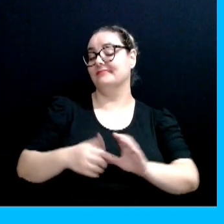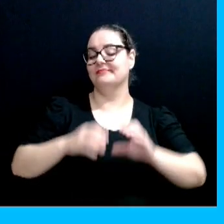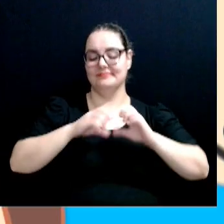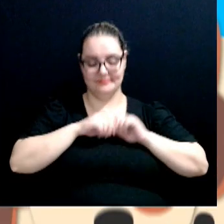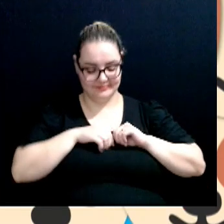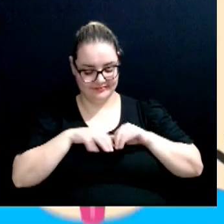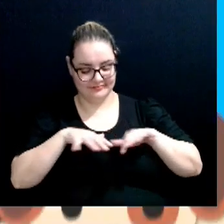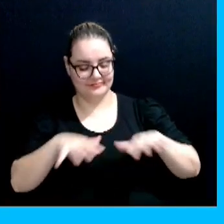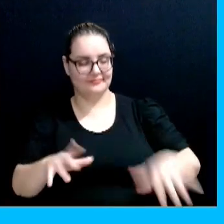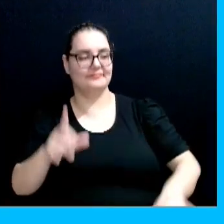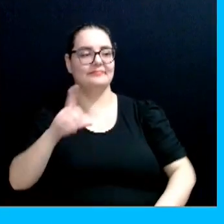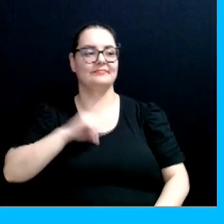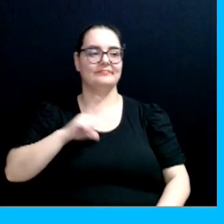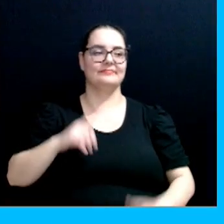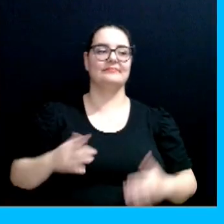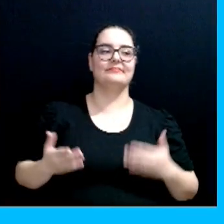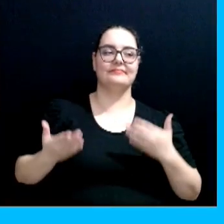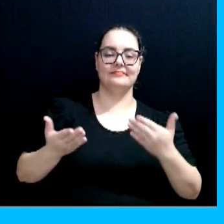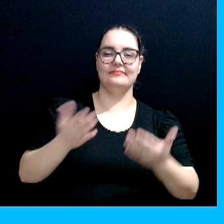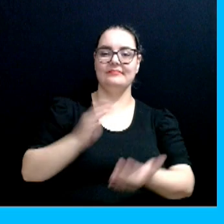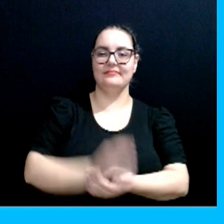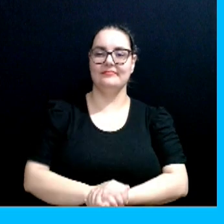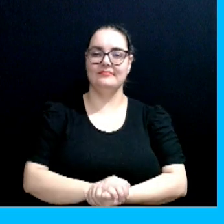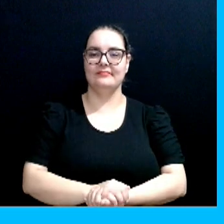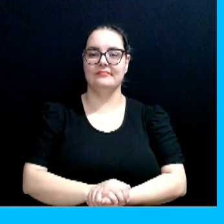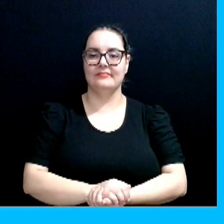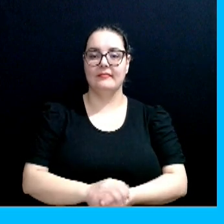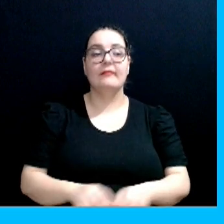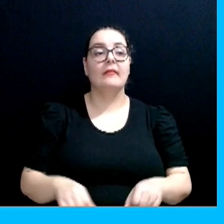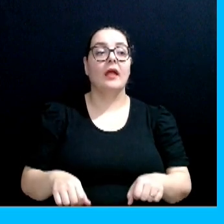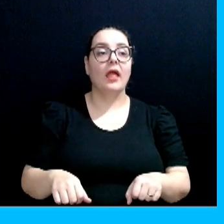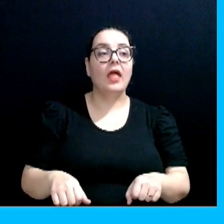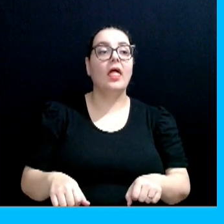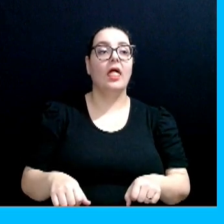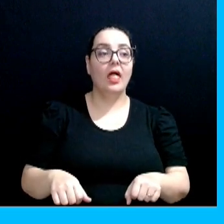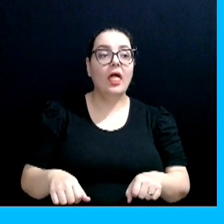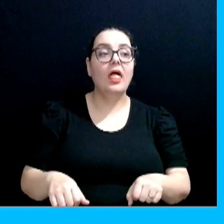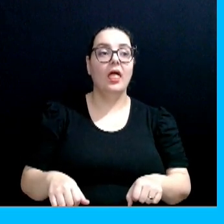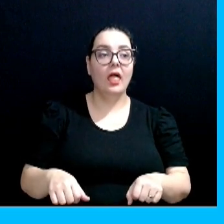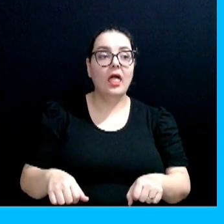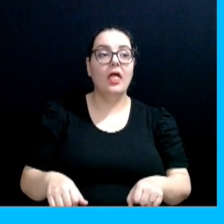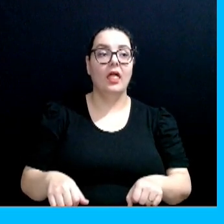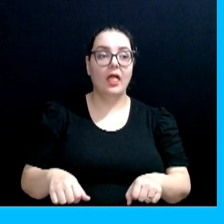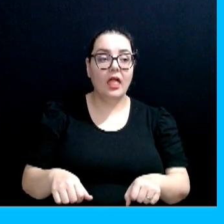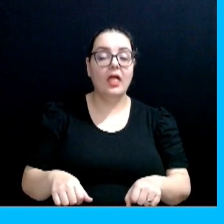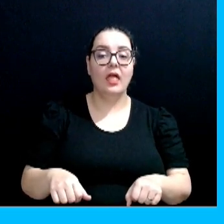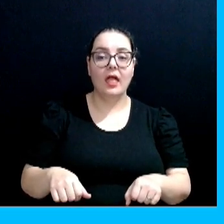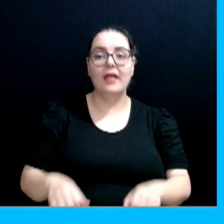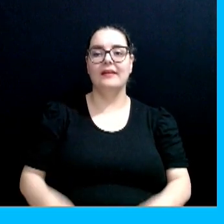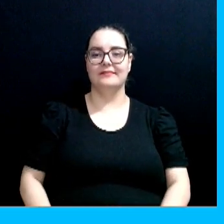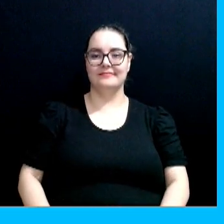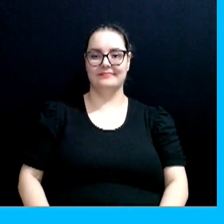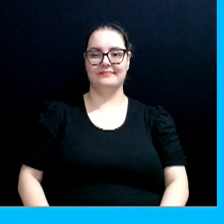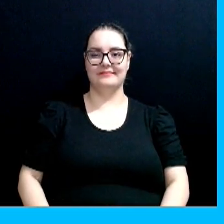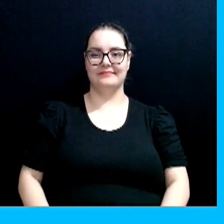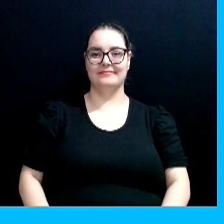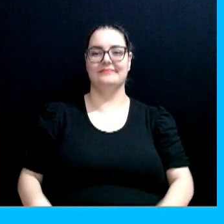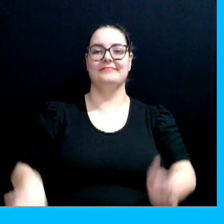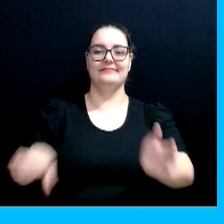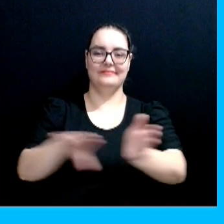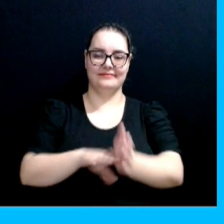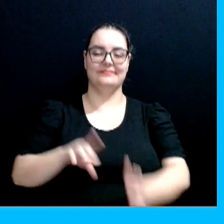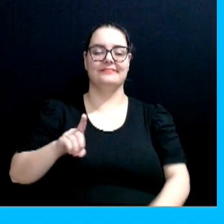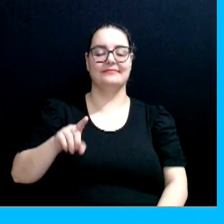a oferecer. Uma segunda chance pode mudar tudo. Robert chegou ao DPBEA após uma